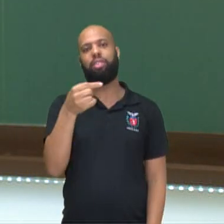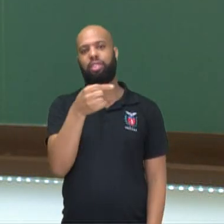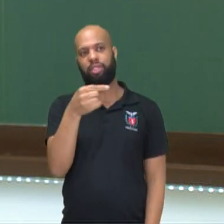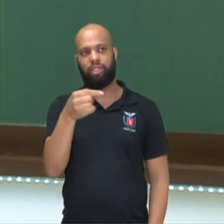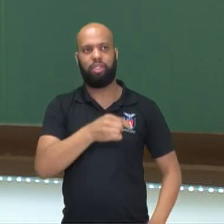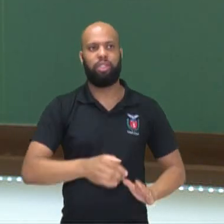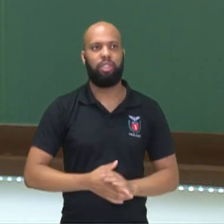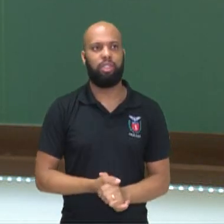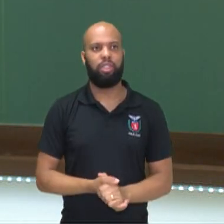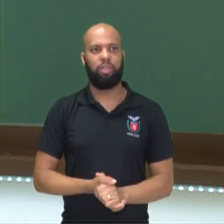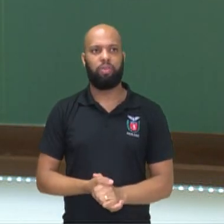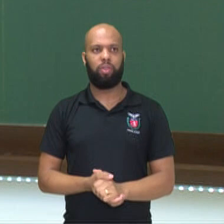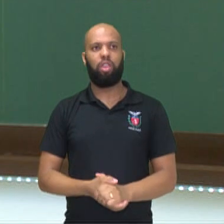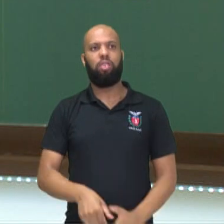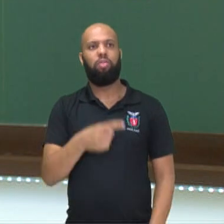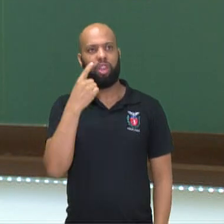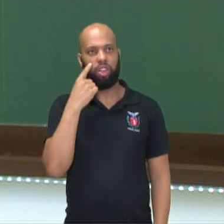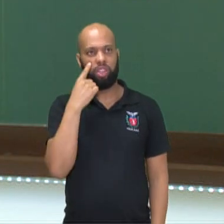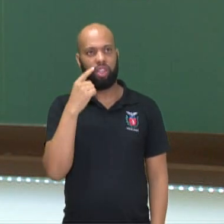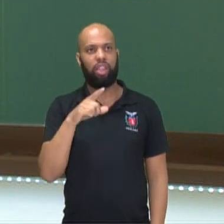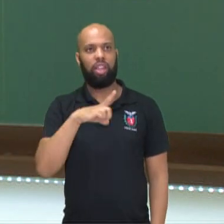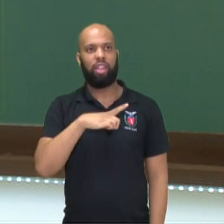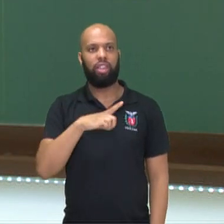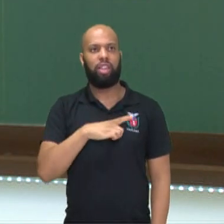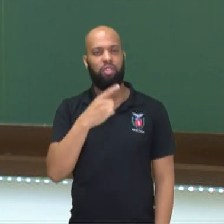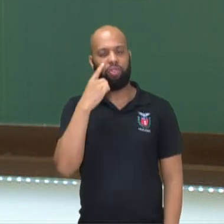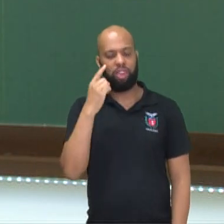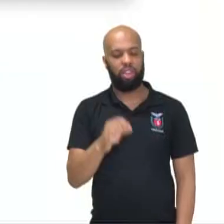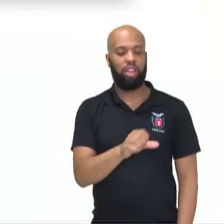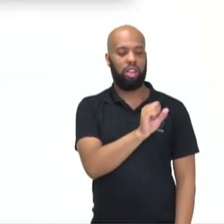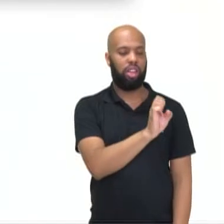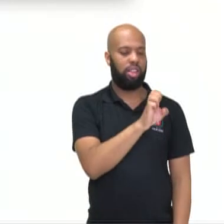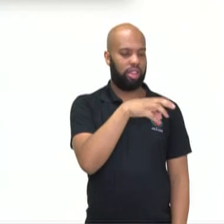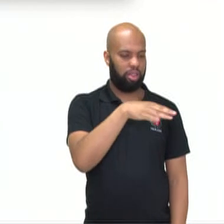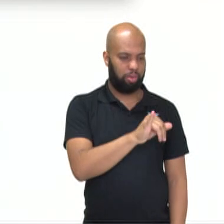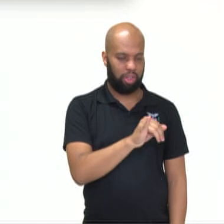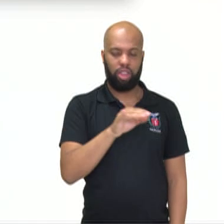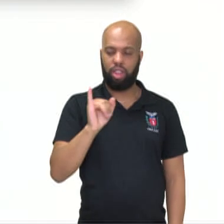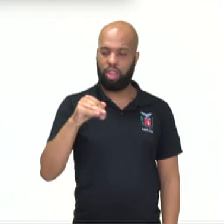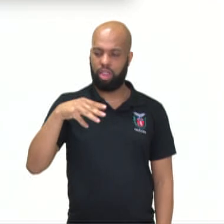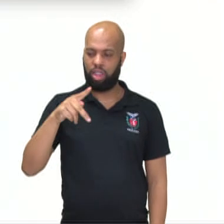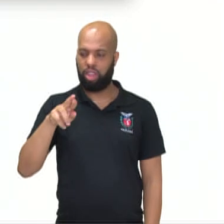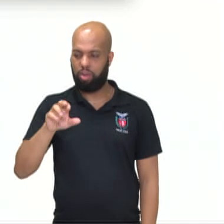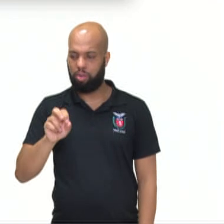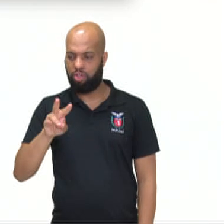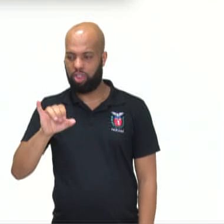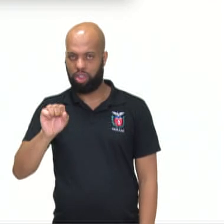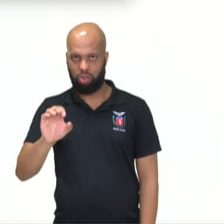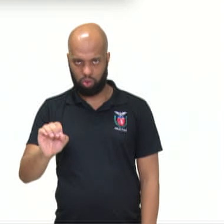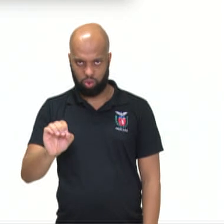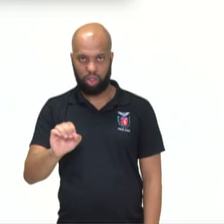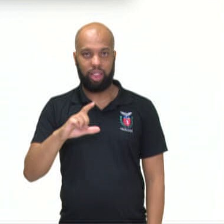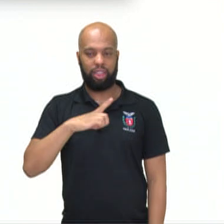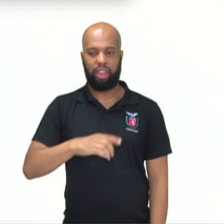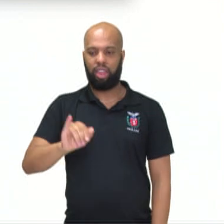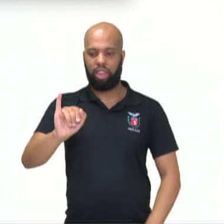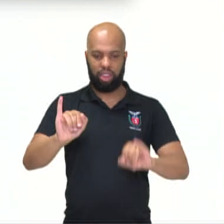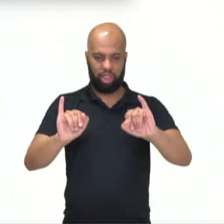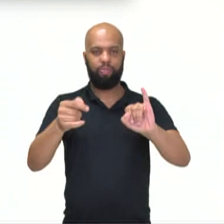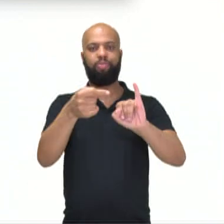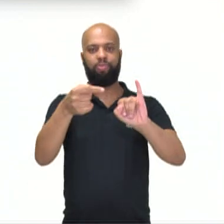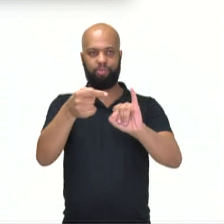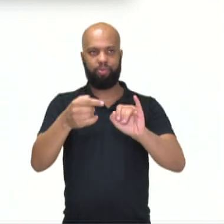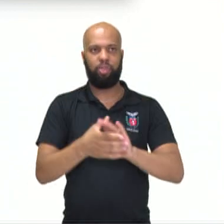hífen aparece. Ó, semi-improviso, contra-ataque. Observaram o hífen aqui?